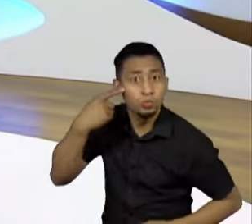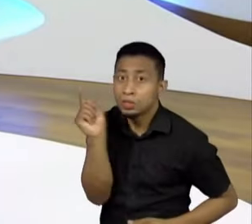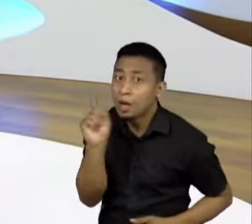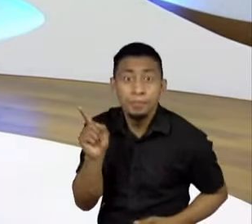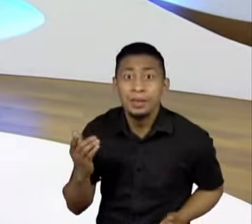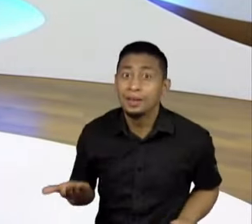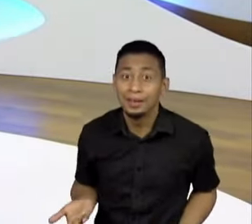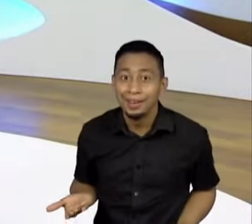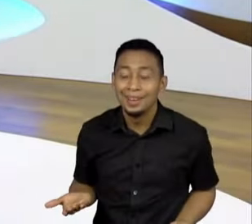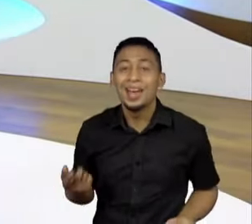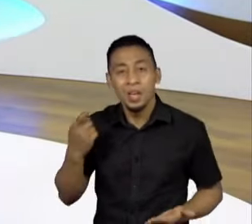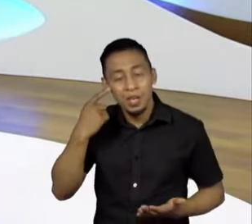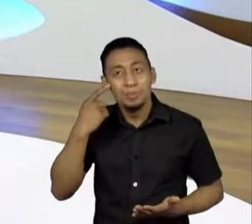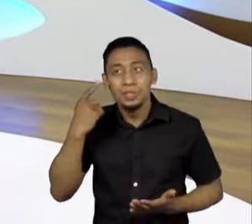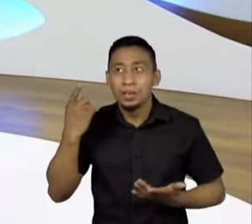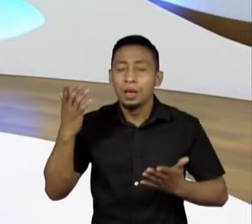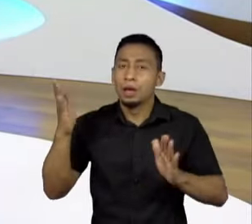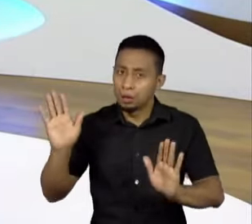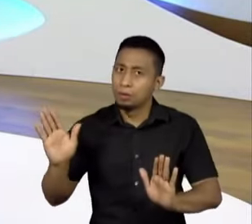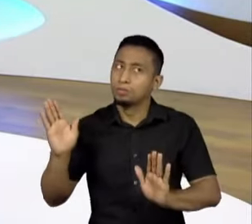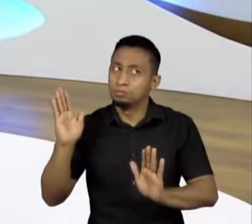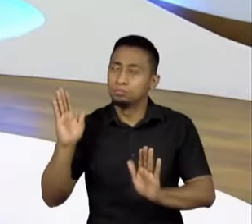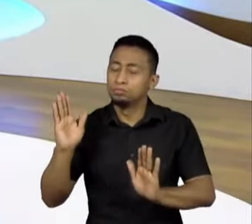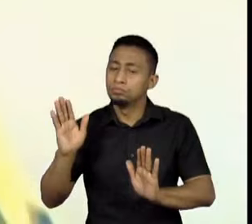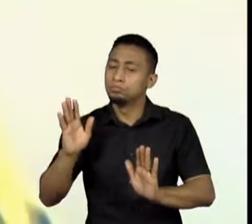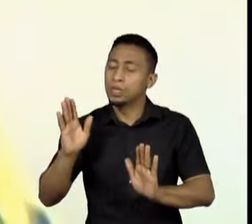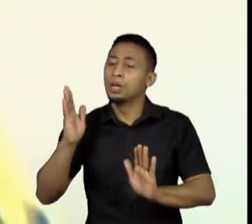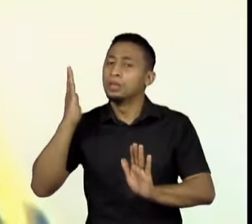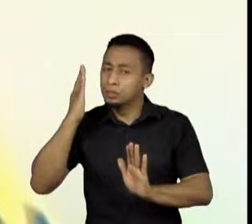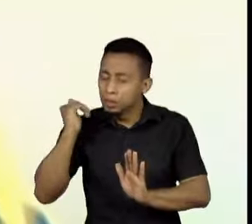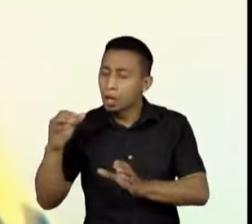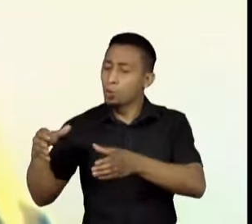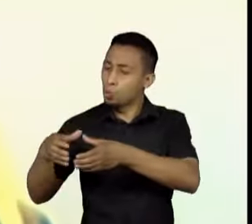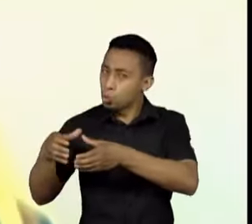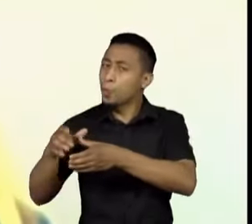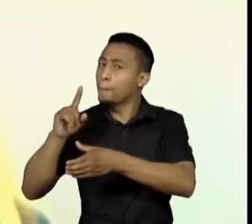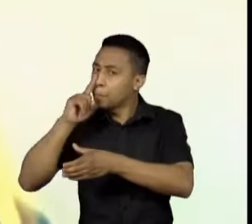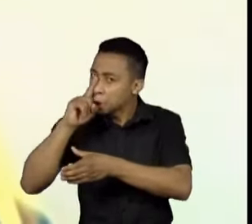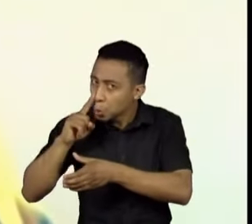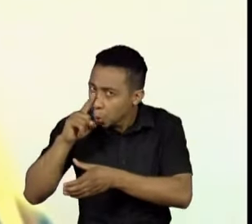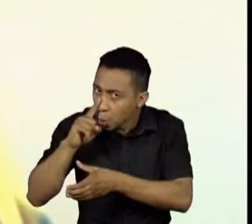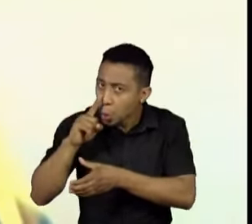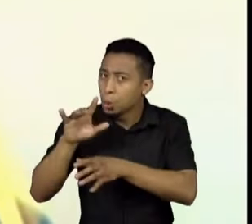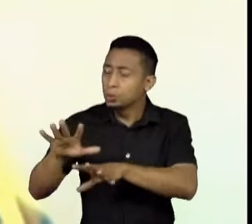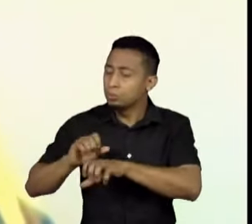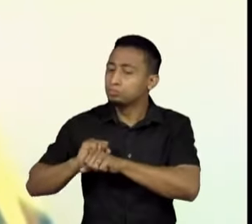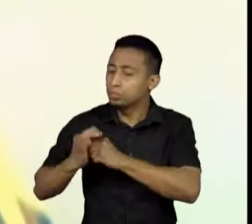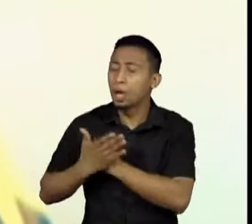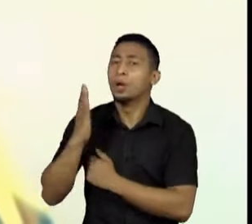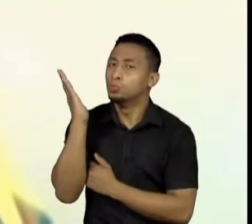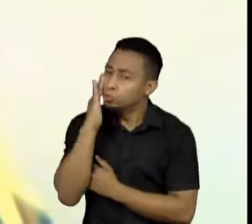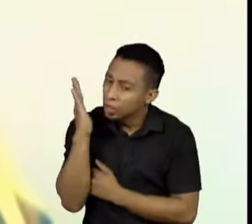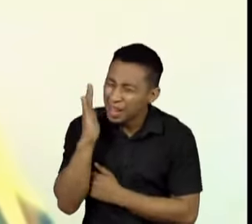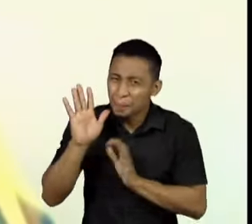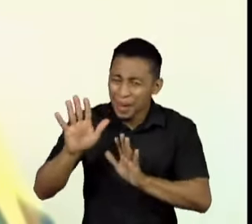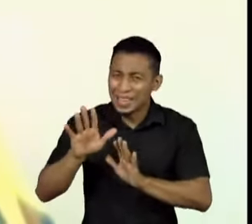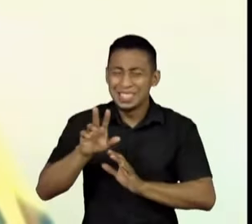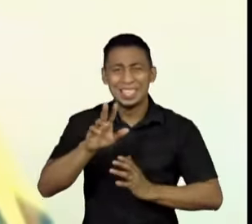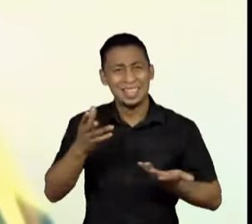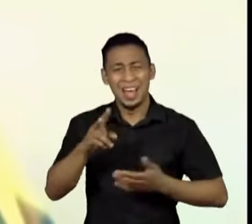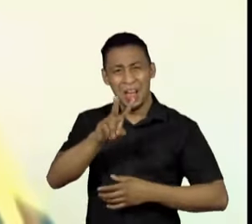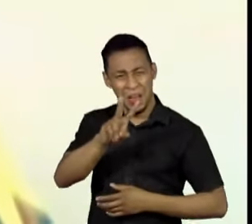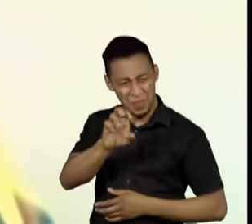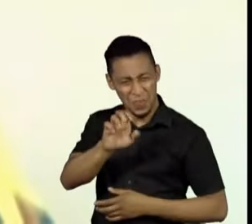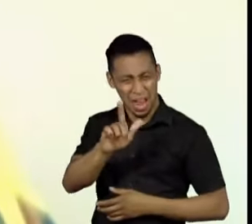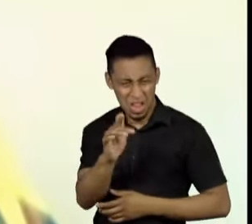que eu pertencia ao grupo de risco, que eu era uma das pessoas fadadas a pegar o coronavírus